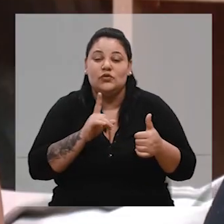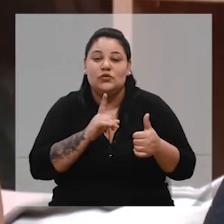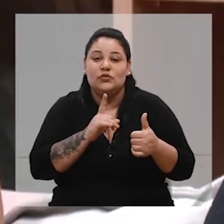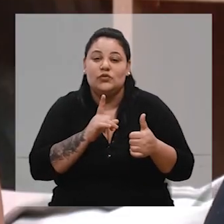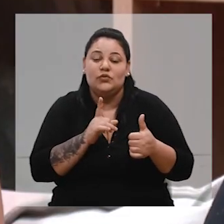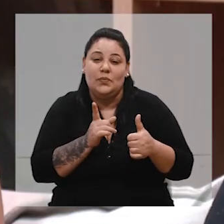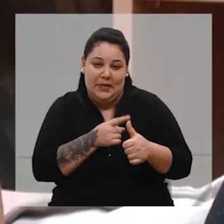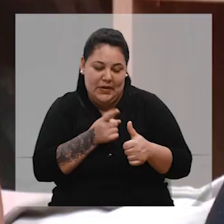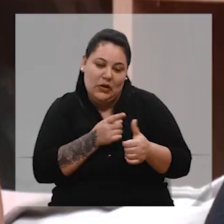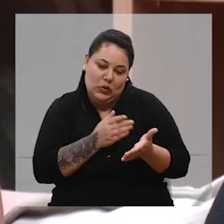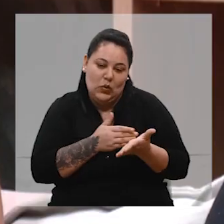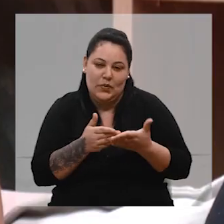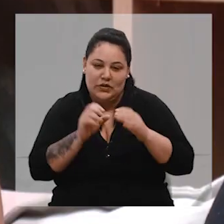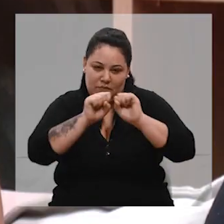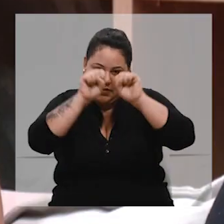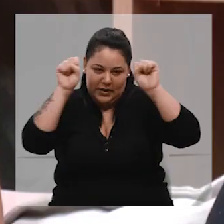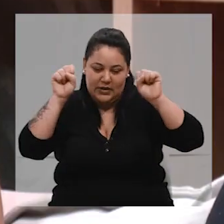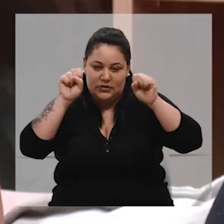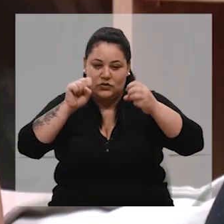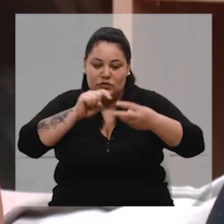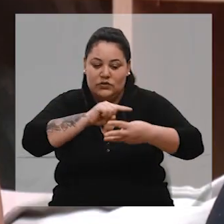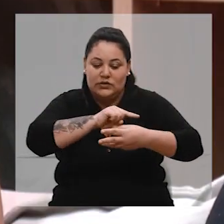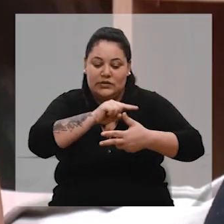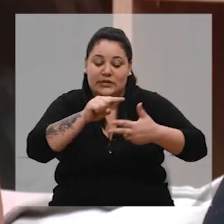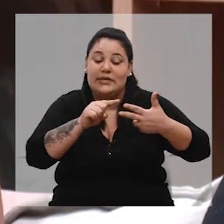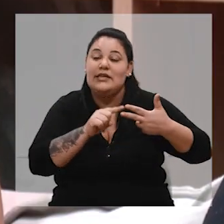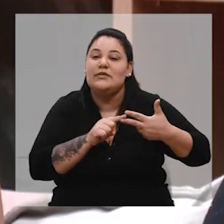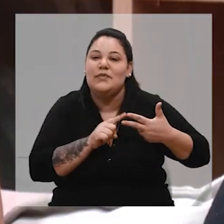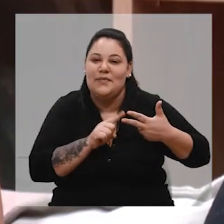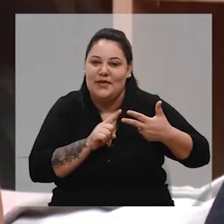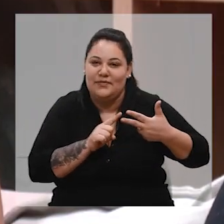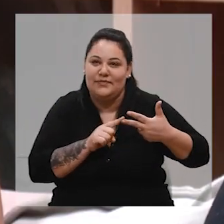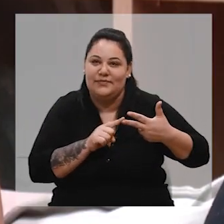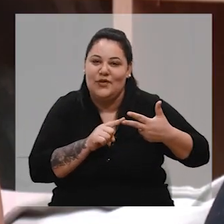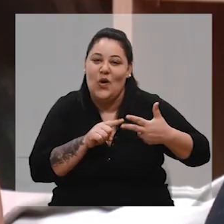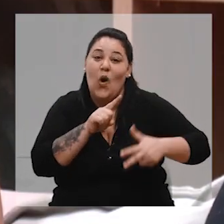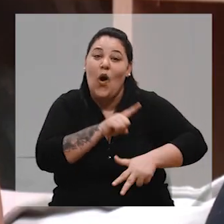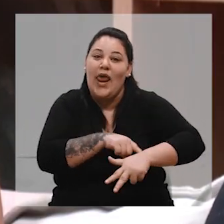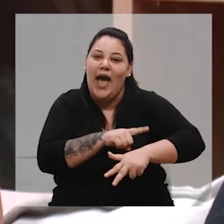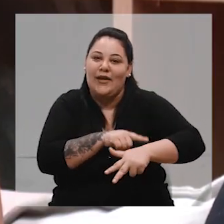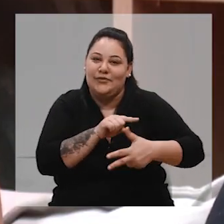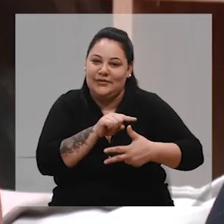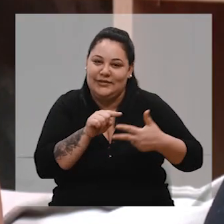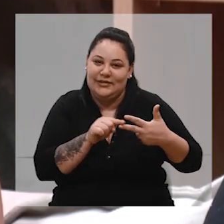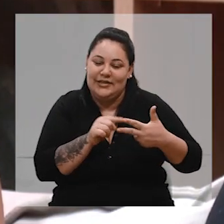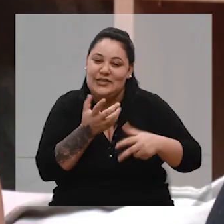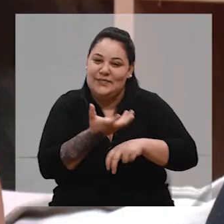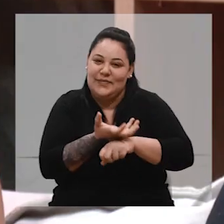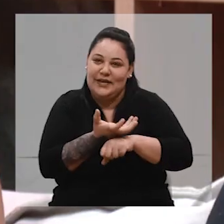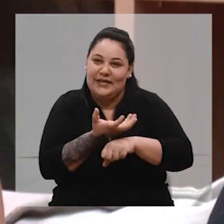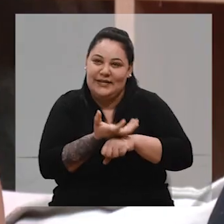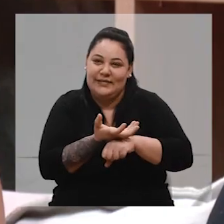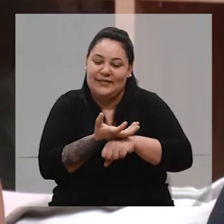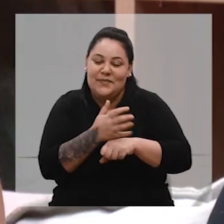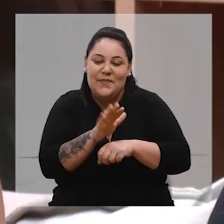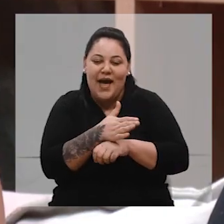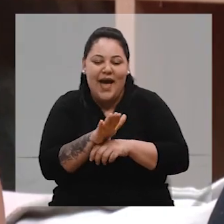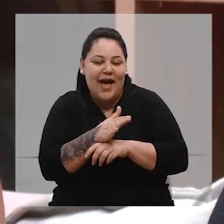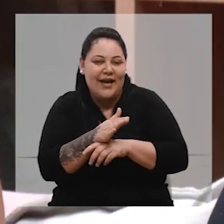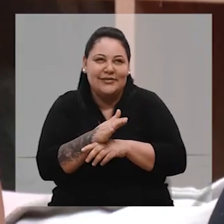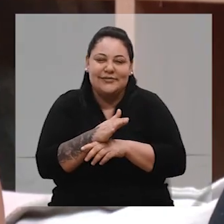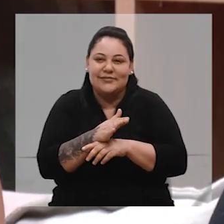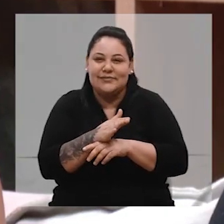E daí, nos primeiros períodos, né, ali os 3 primeiros, a gente...